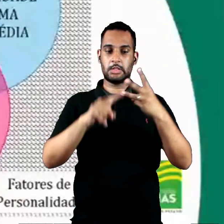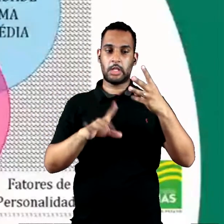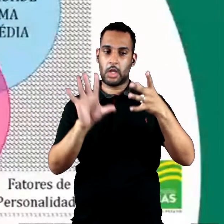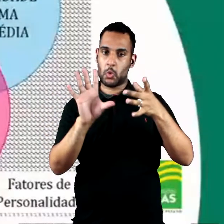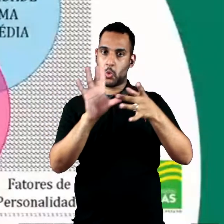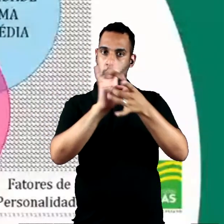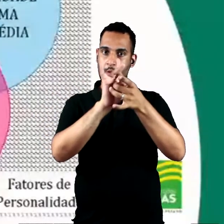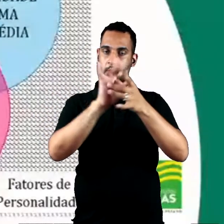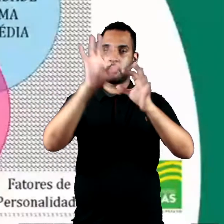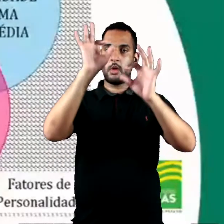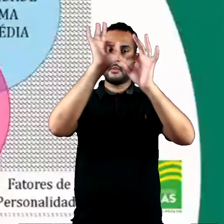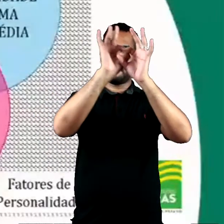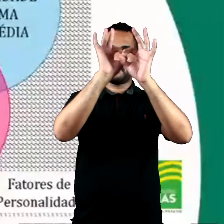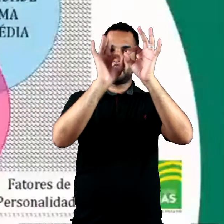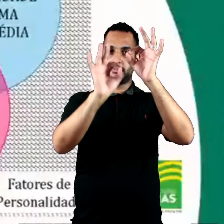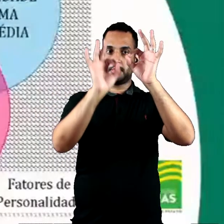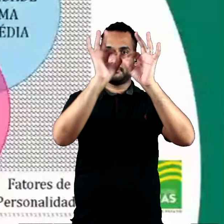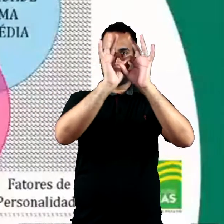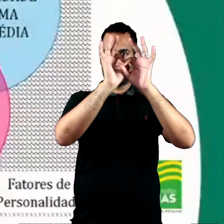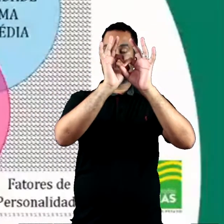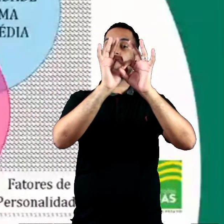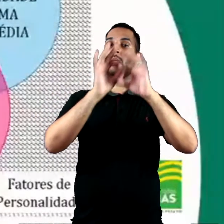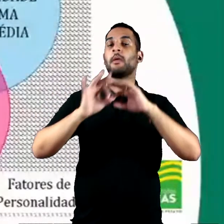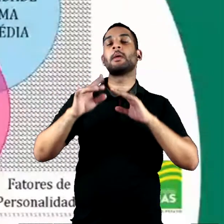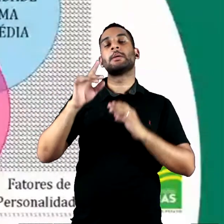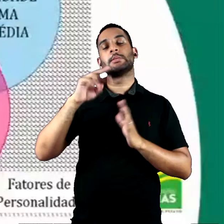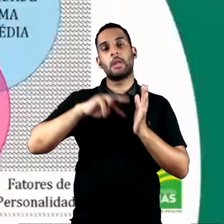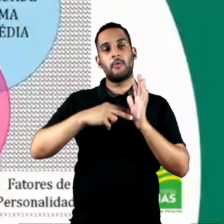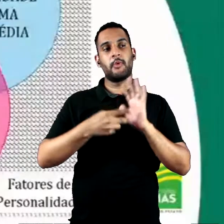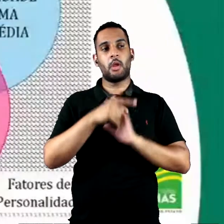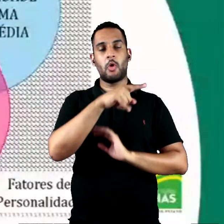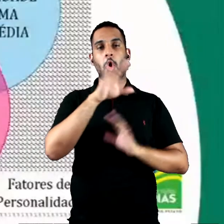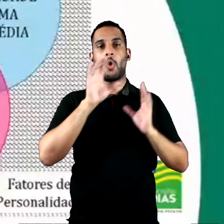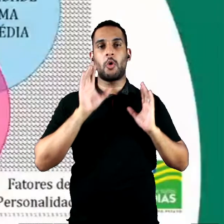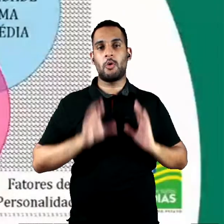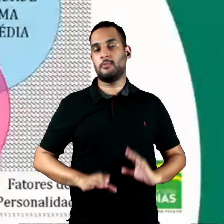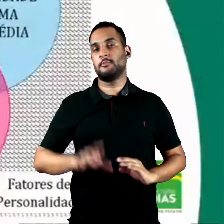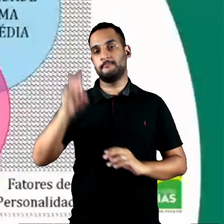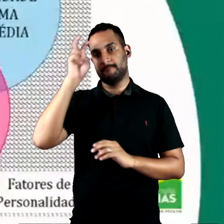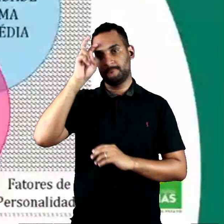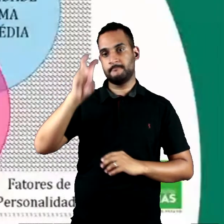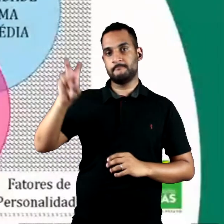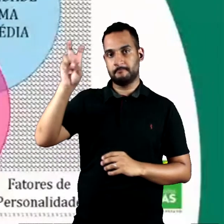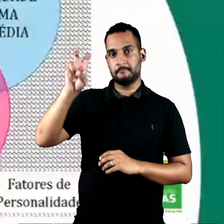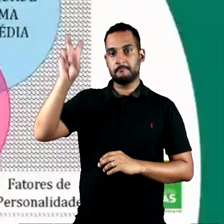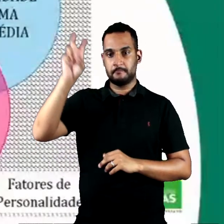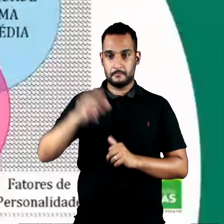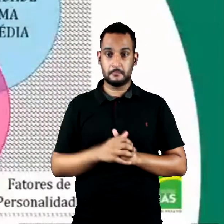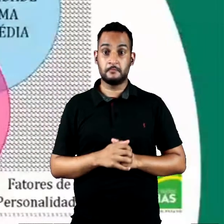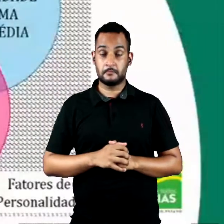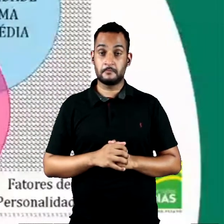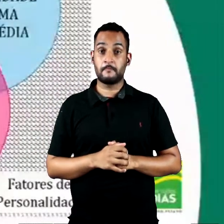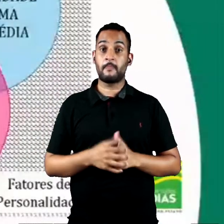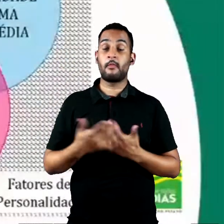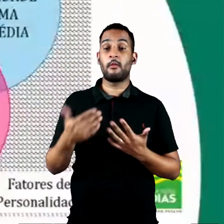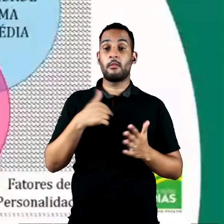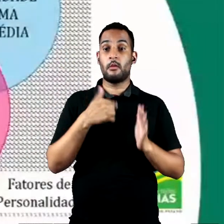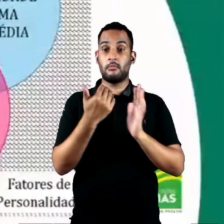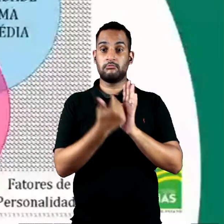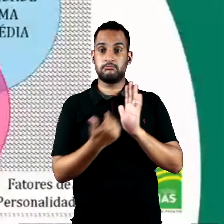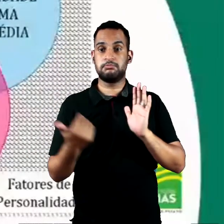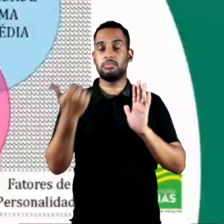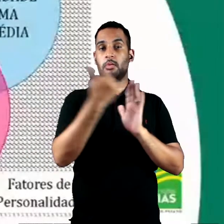o comportamento de superdotação. O anel da habilidade acima da média engloba a